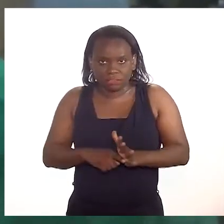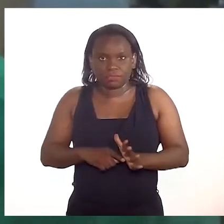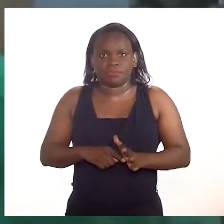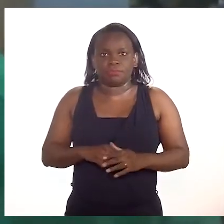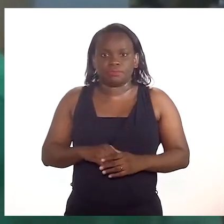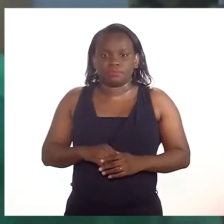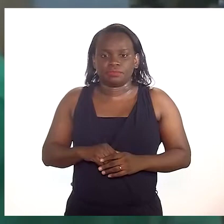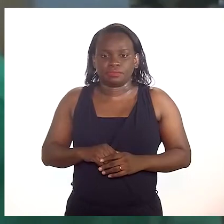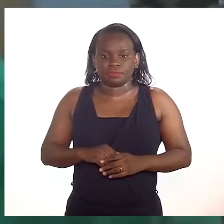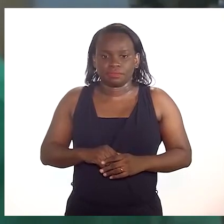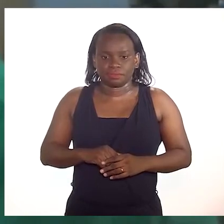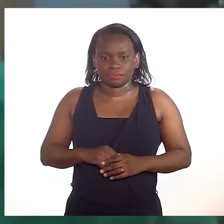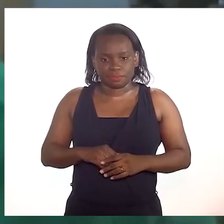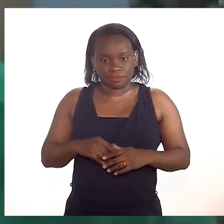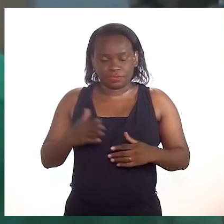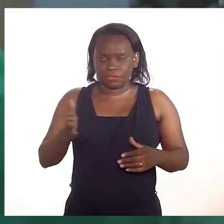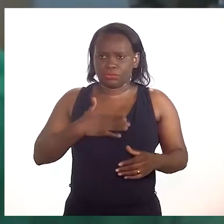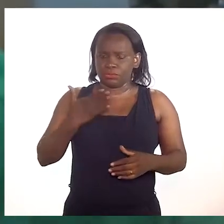pesquisa.